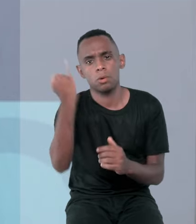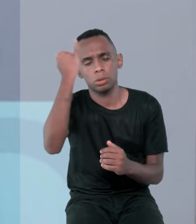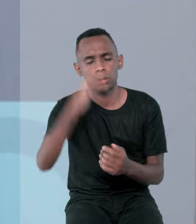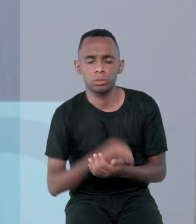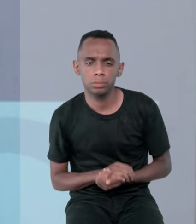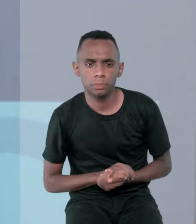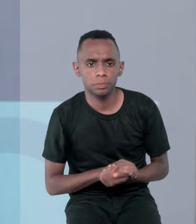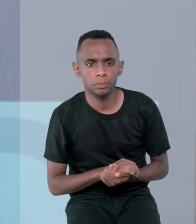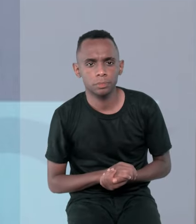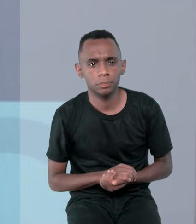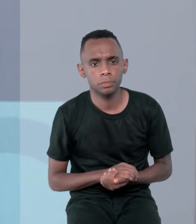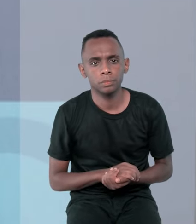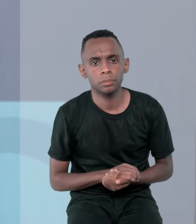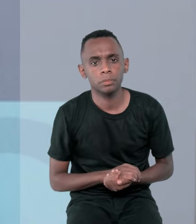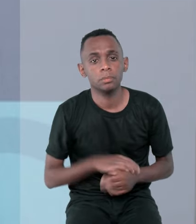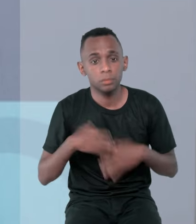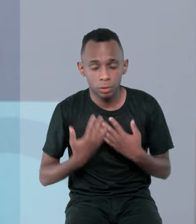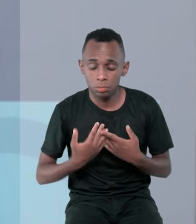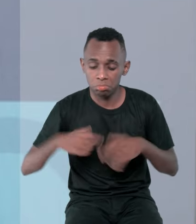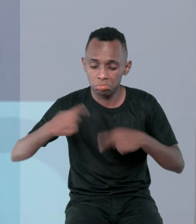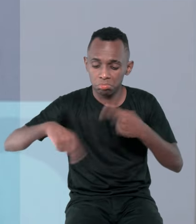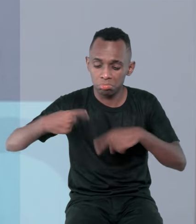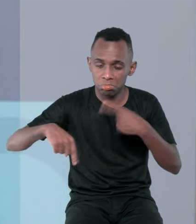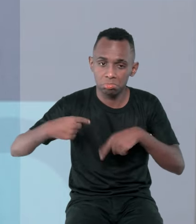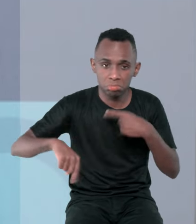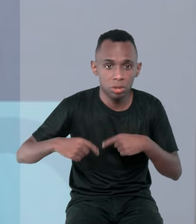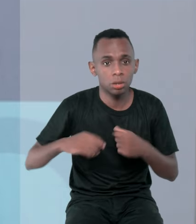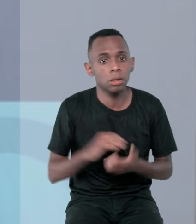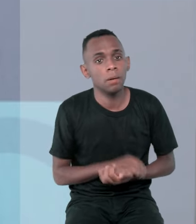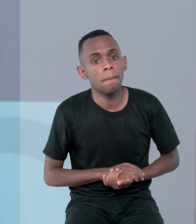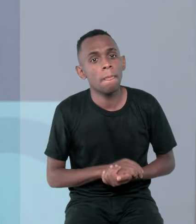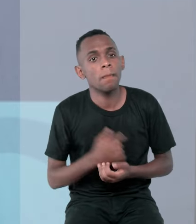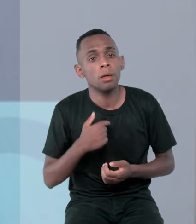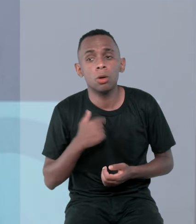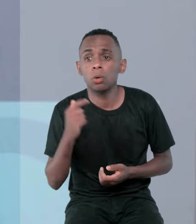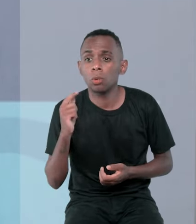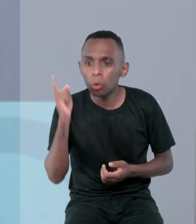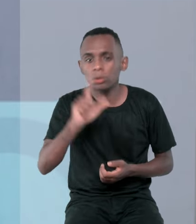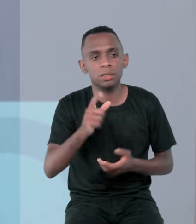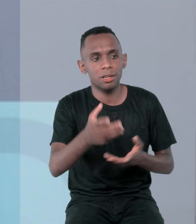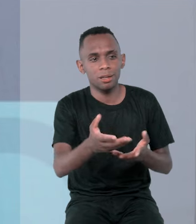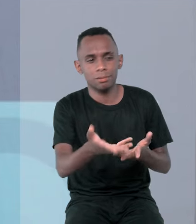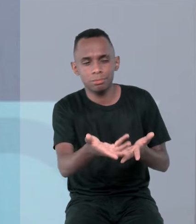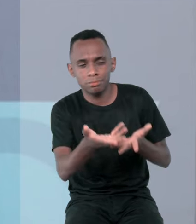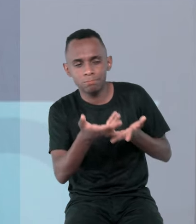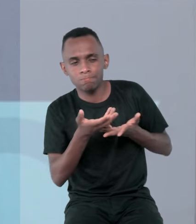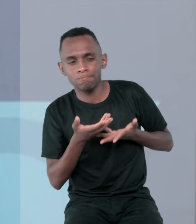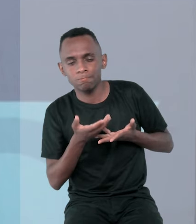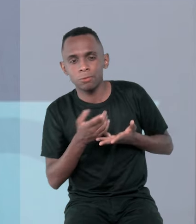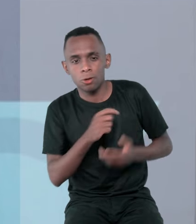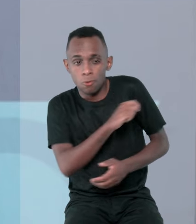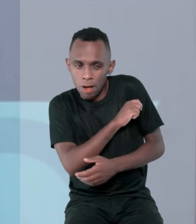E aí, naquela discussão, naquele debate, eu conseguia ganhar os alunos, mesmo aqueles